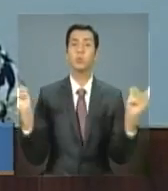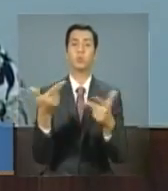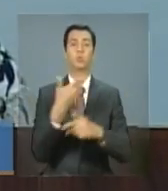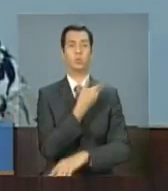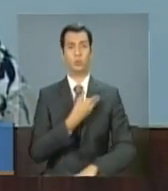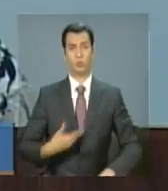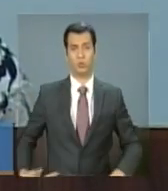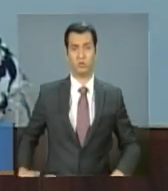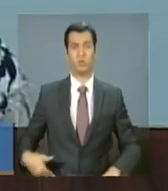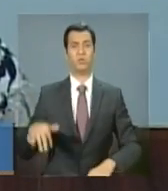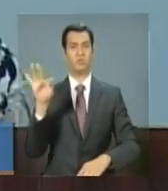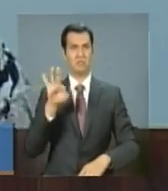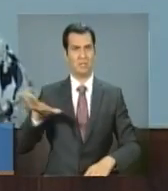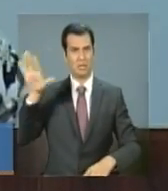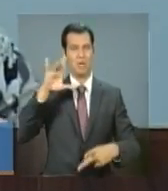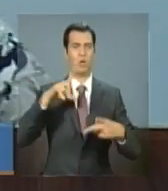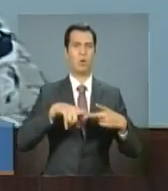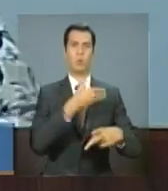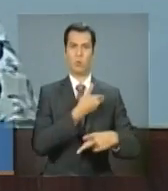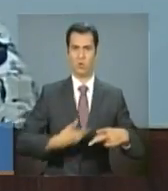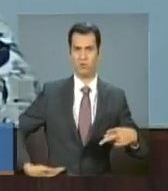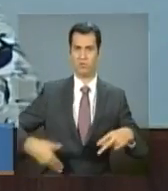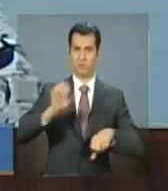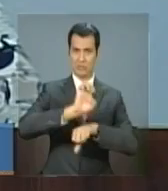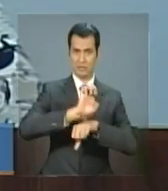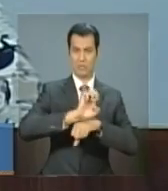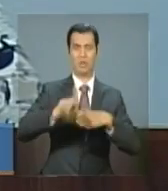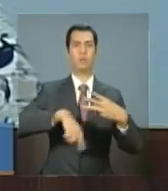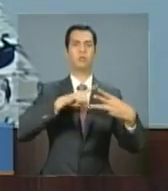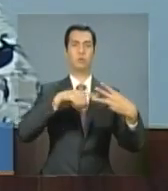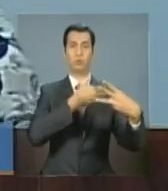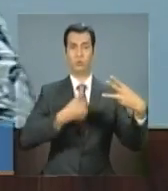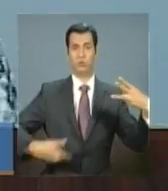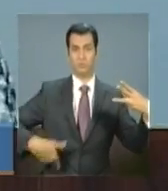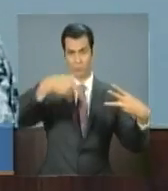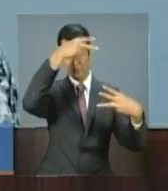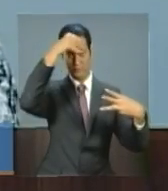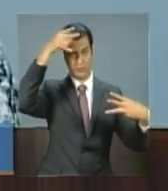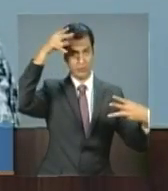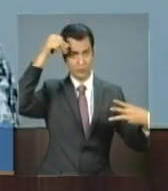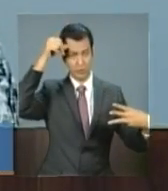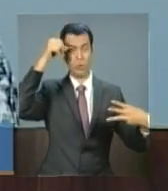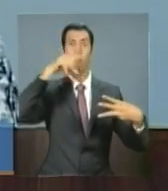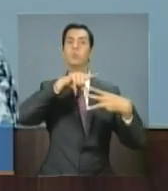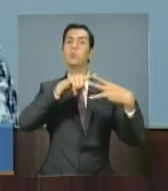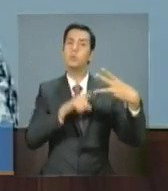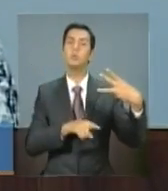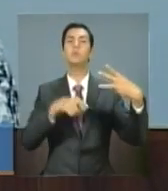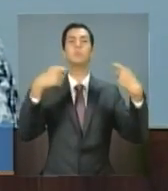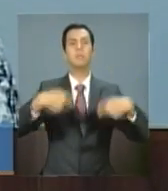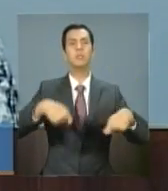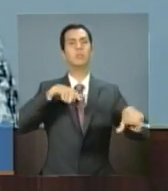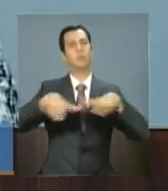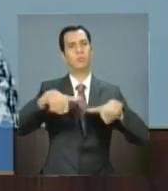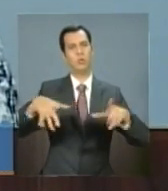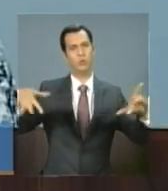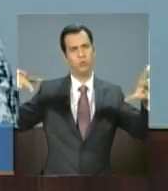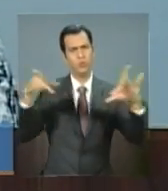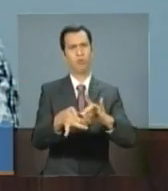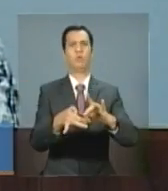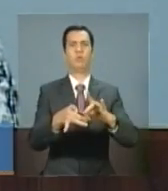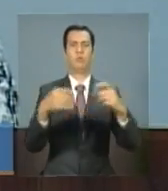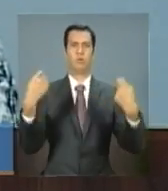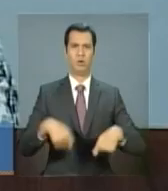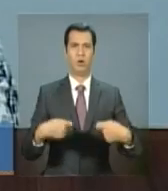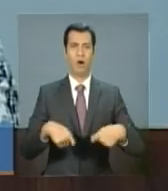nos estados, nos municípios, tem que estar trabalhando conjuntamente. A ideia dessa teleconferência organiza